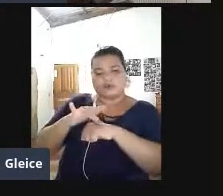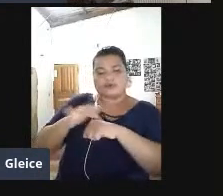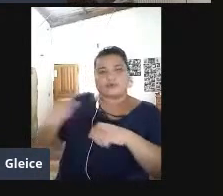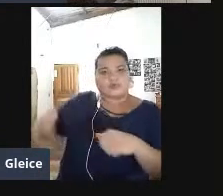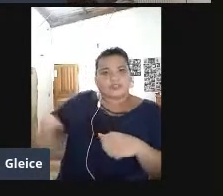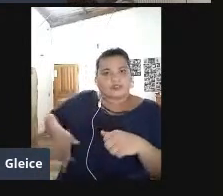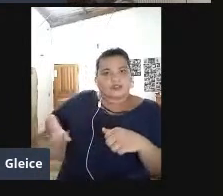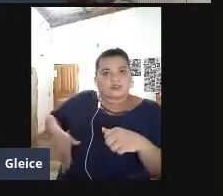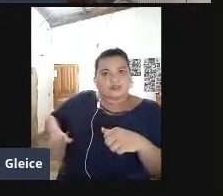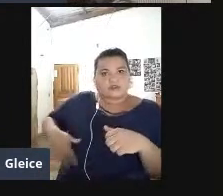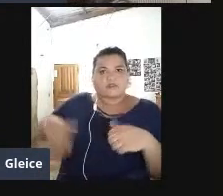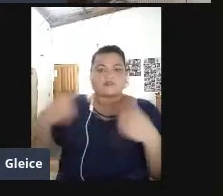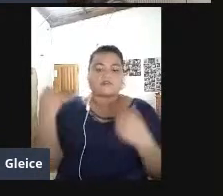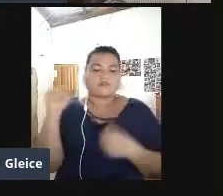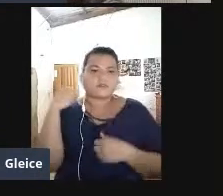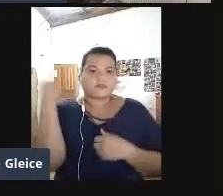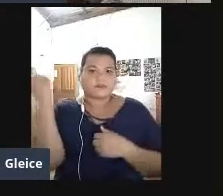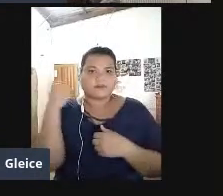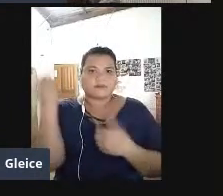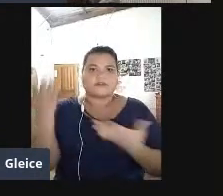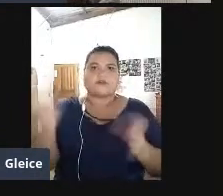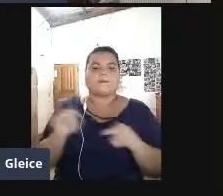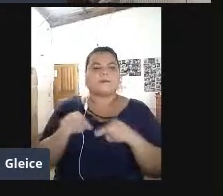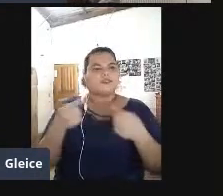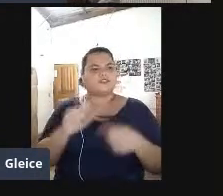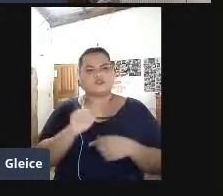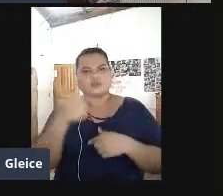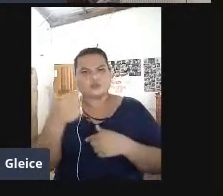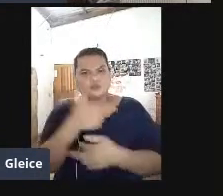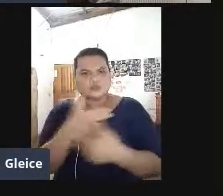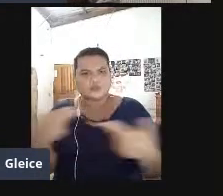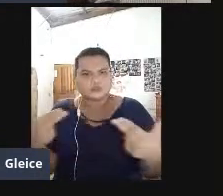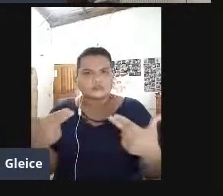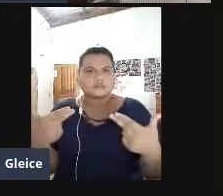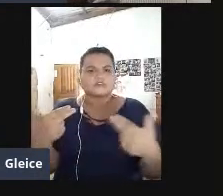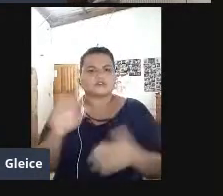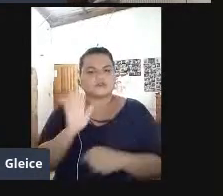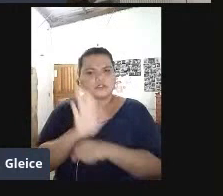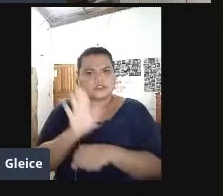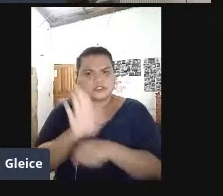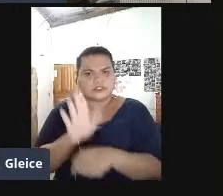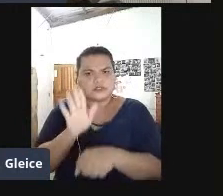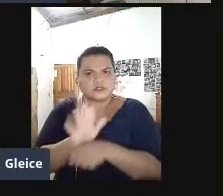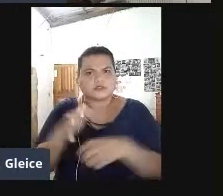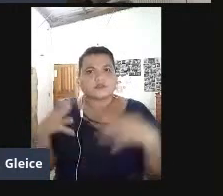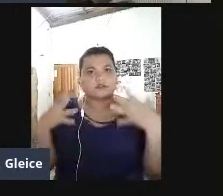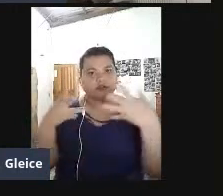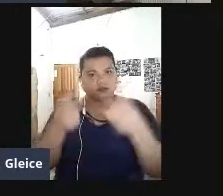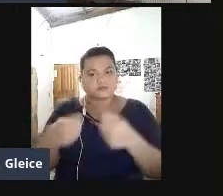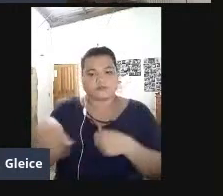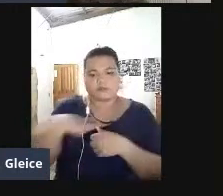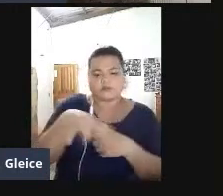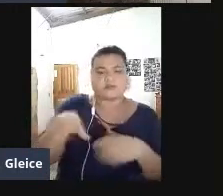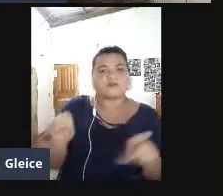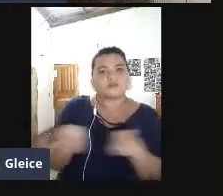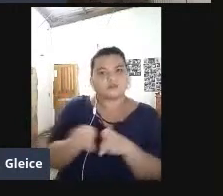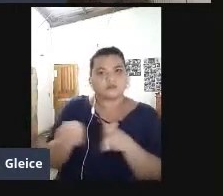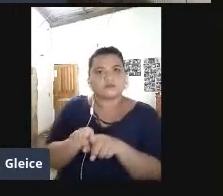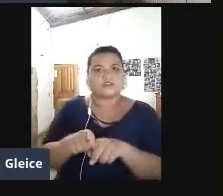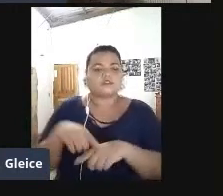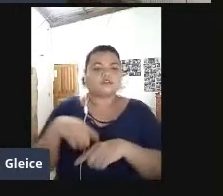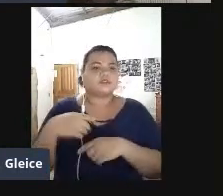a gente consegue fazer algumas outras coisas para ajudar as outras áreas. Então, o quão importante é para a enfermagem um paciente